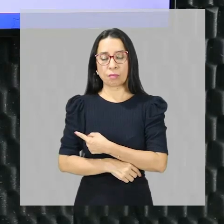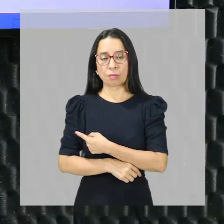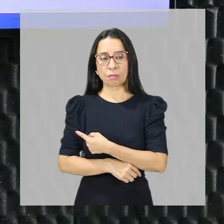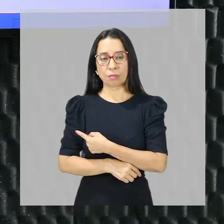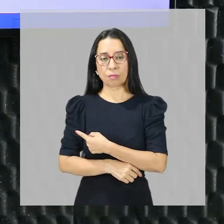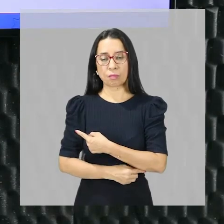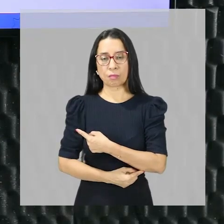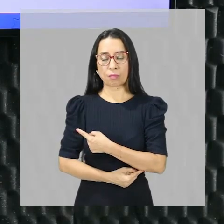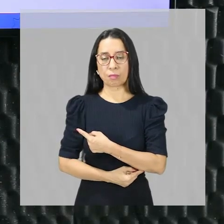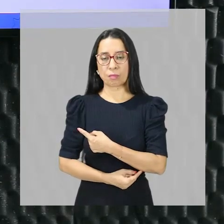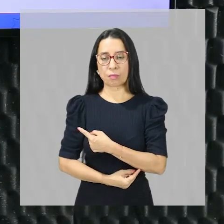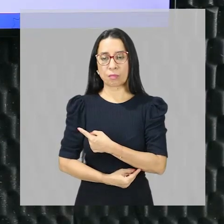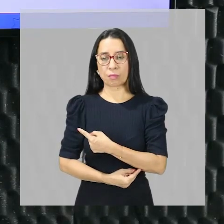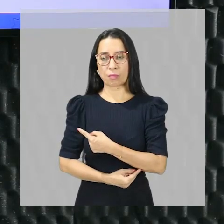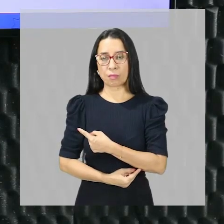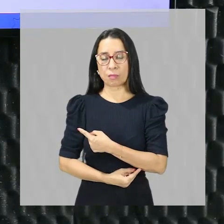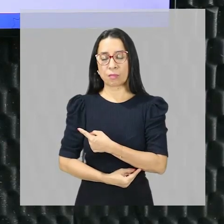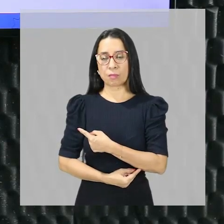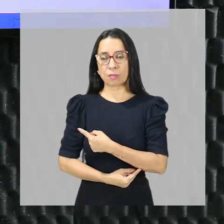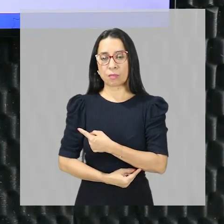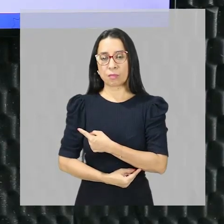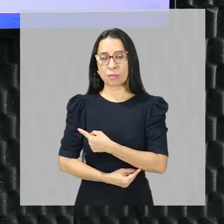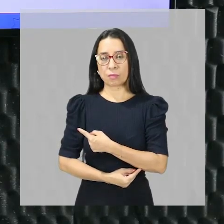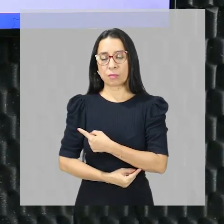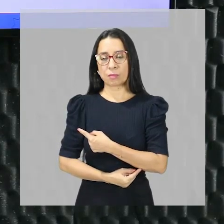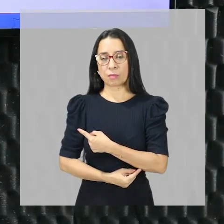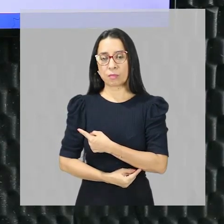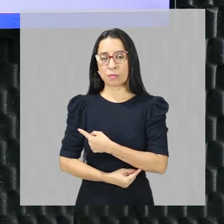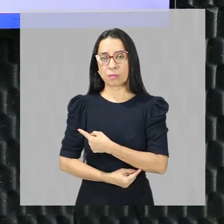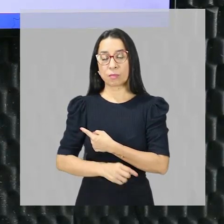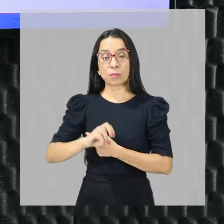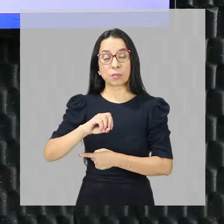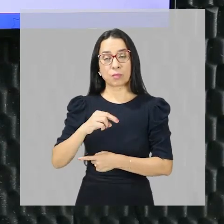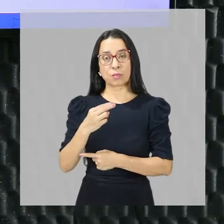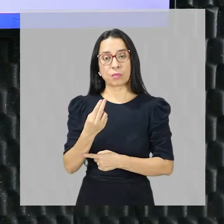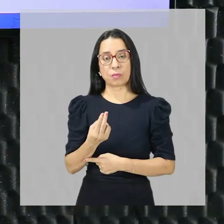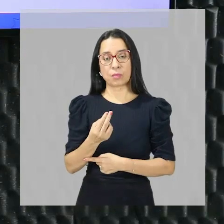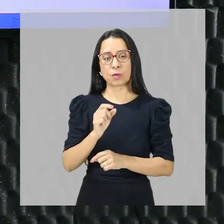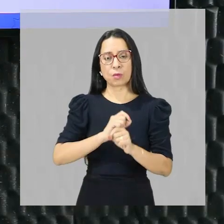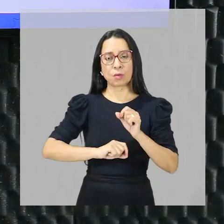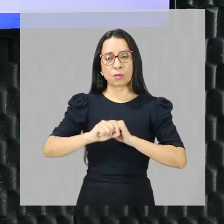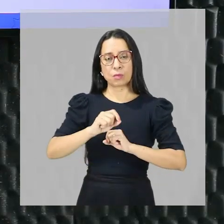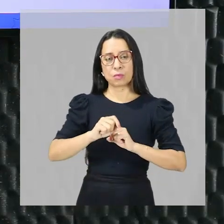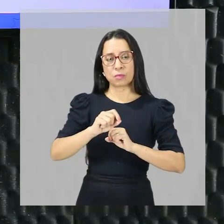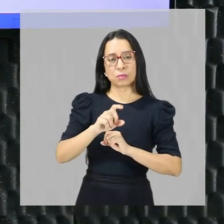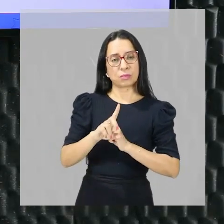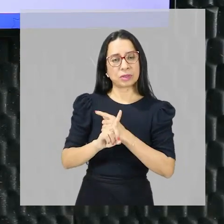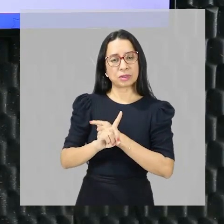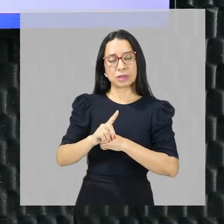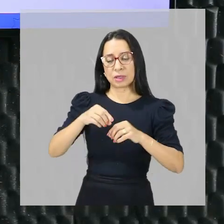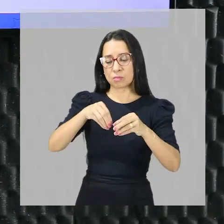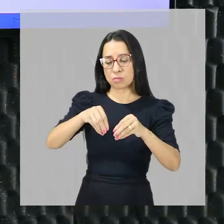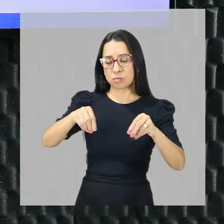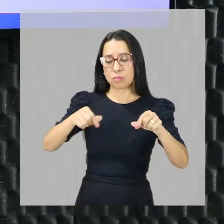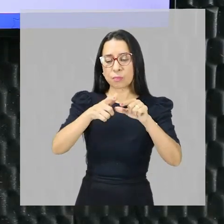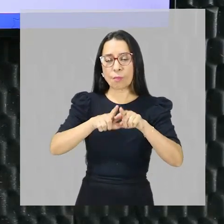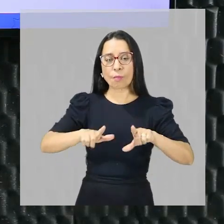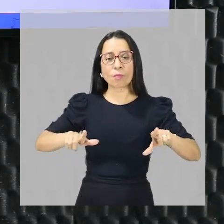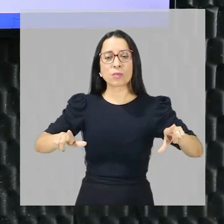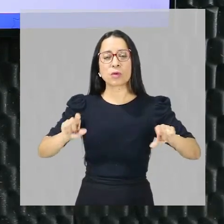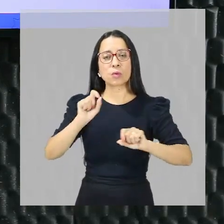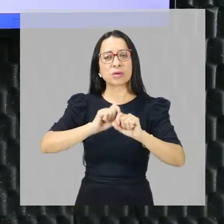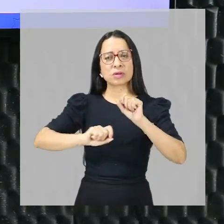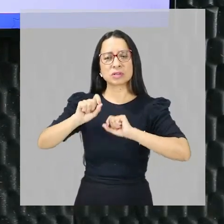Estes processos podem ser expressos respectivamente por, ou seja, o que é desertificação, o que gera desertificação e o que